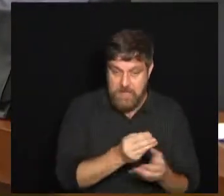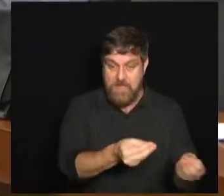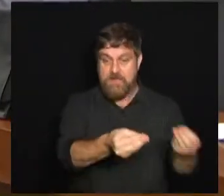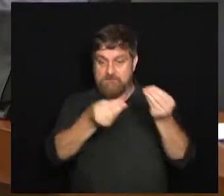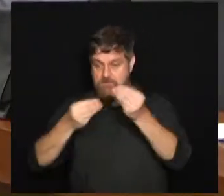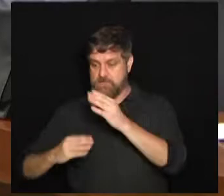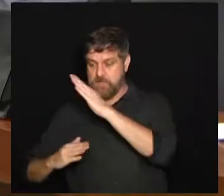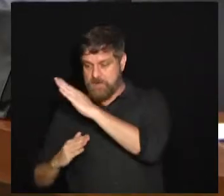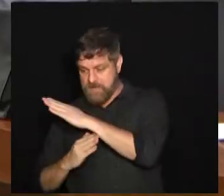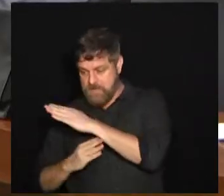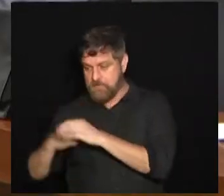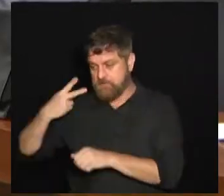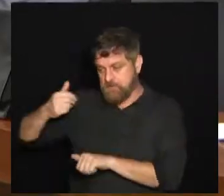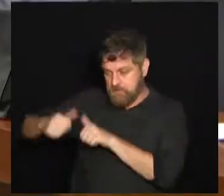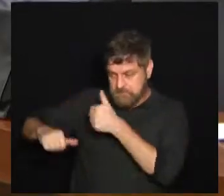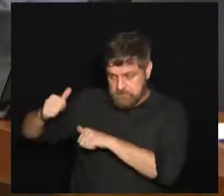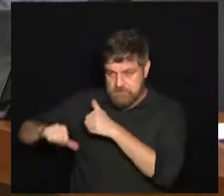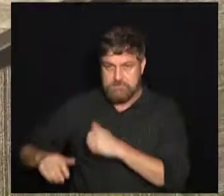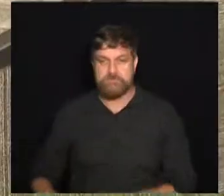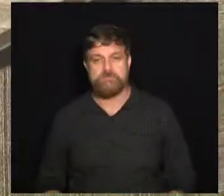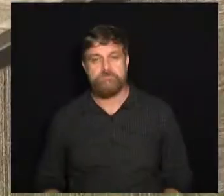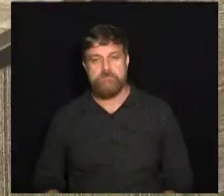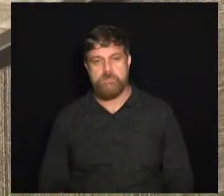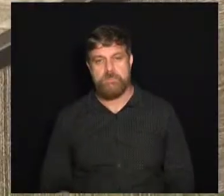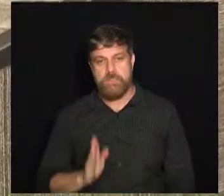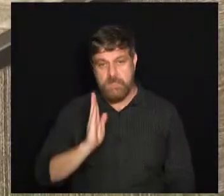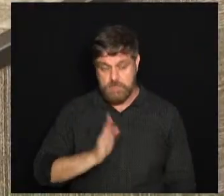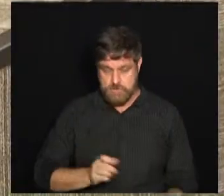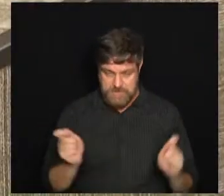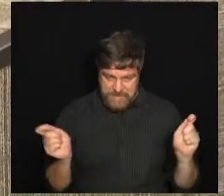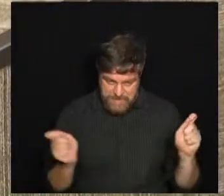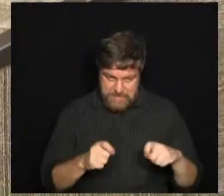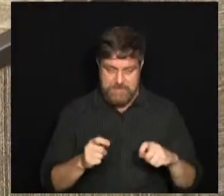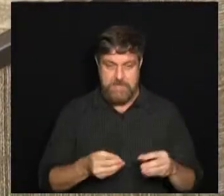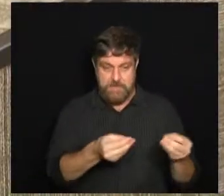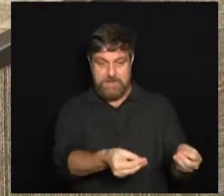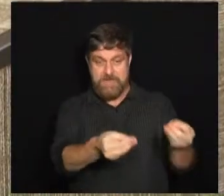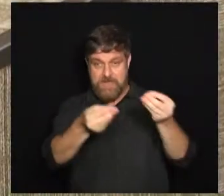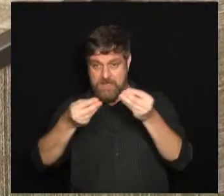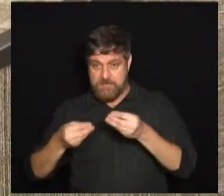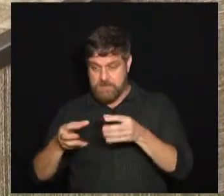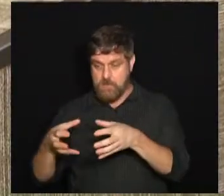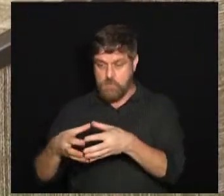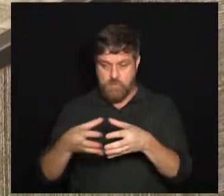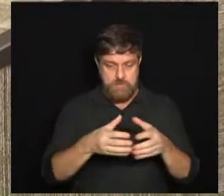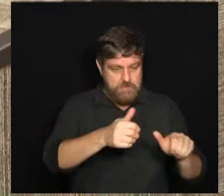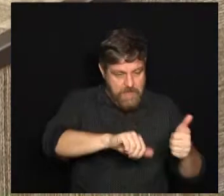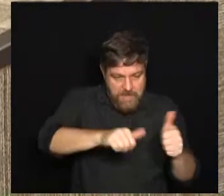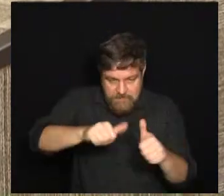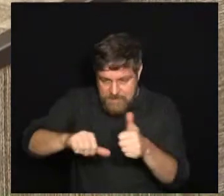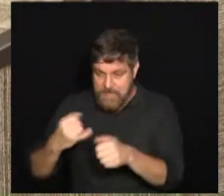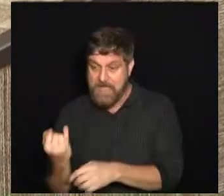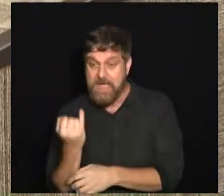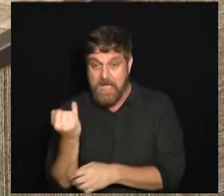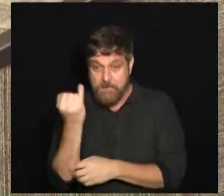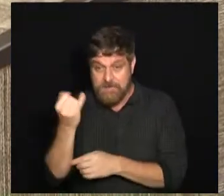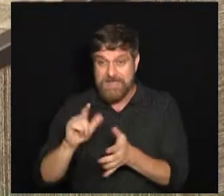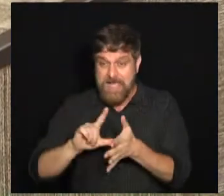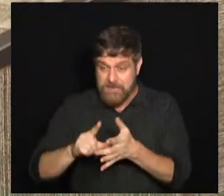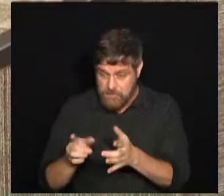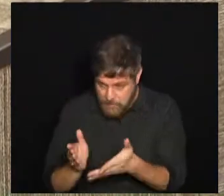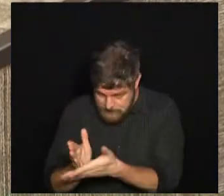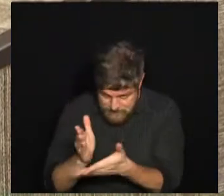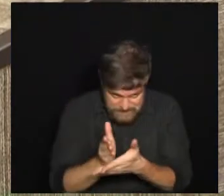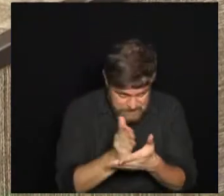casa, de acordo com o presidente Luiz Cirilo. Já está em condições de caminhar para outras comissões de mérito, para que posteriormente, passando